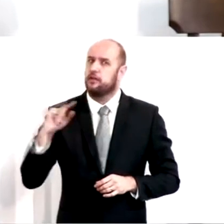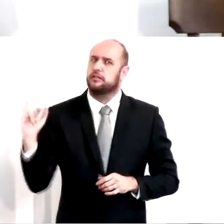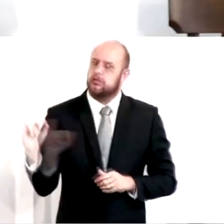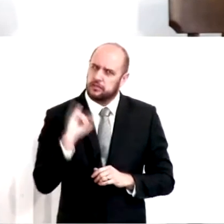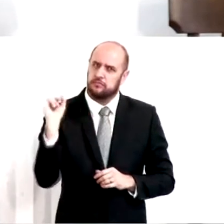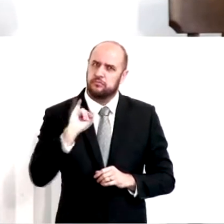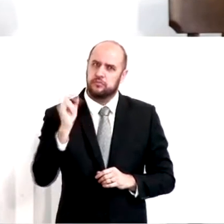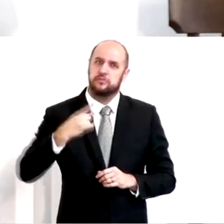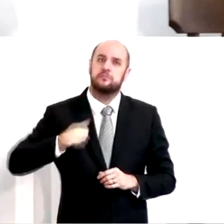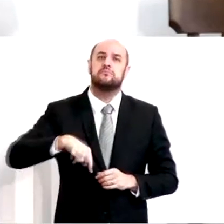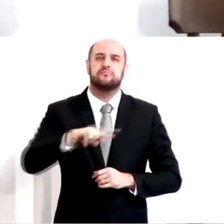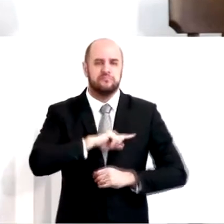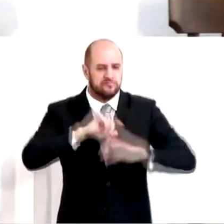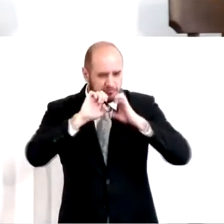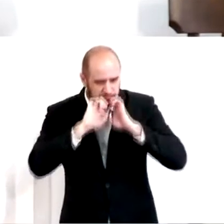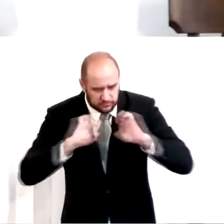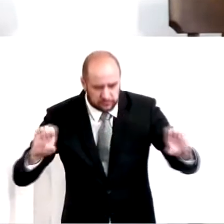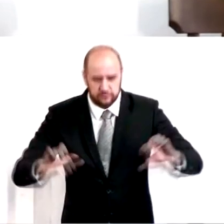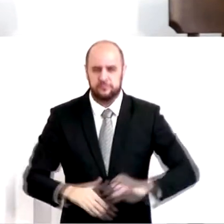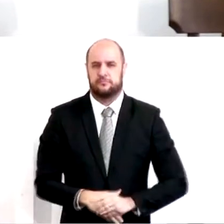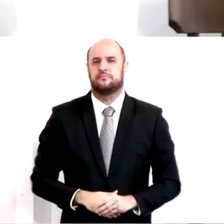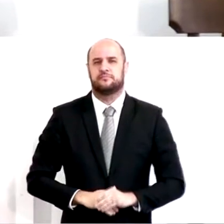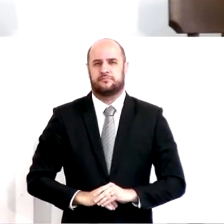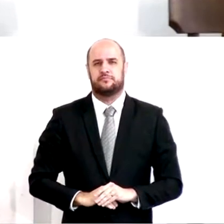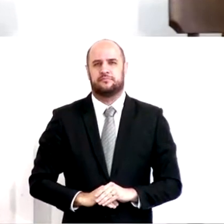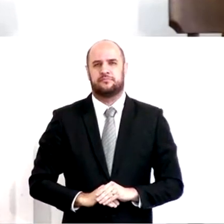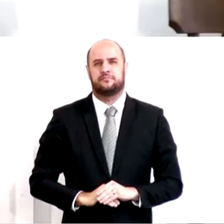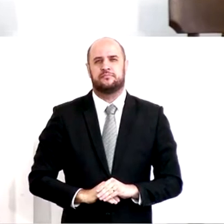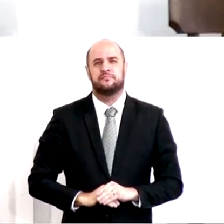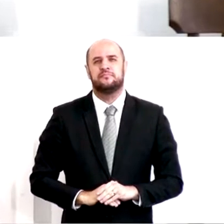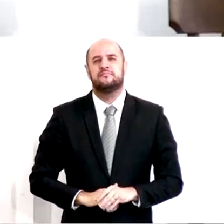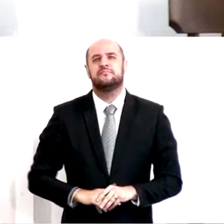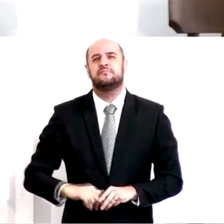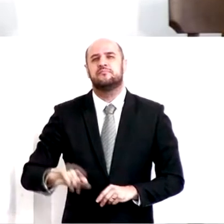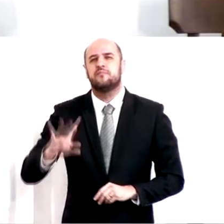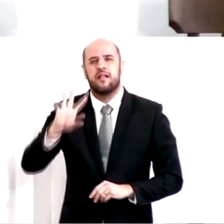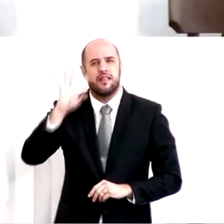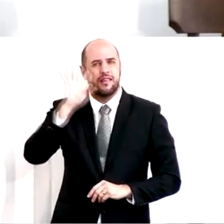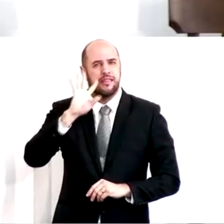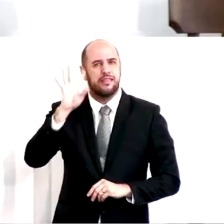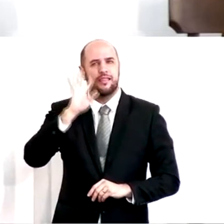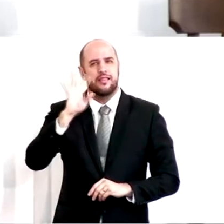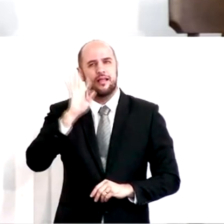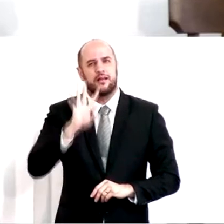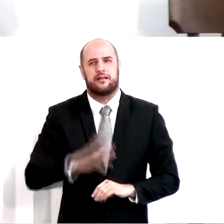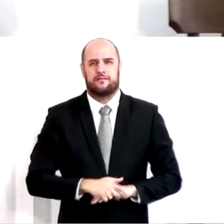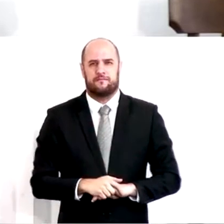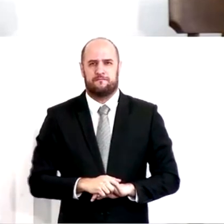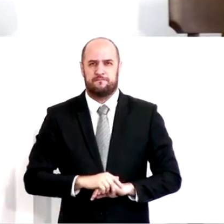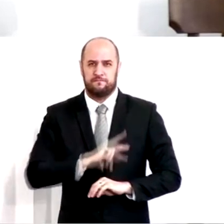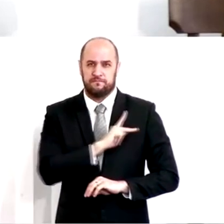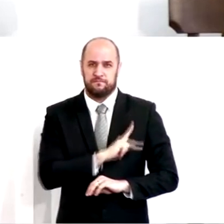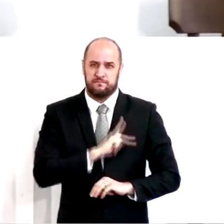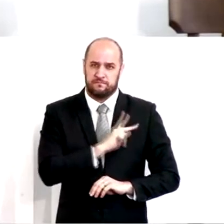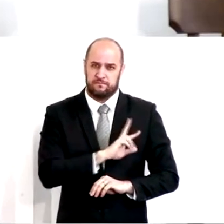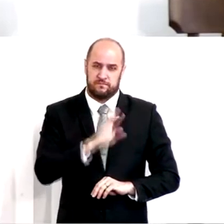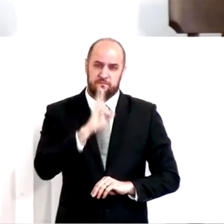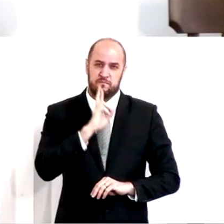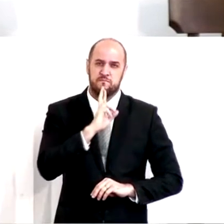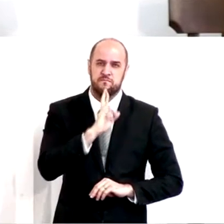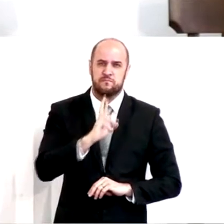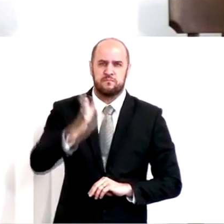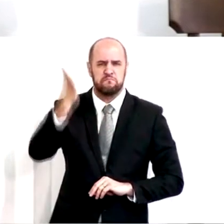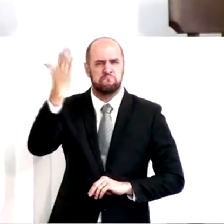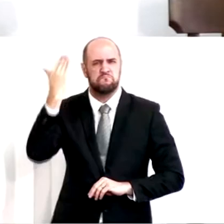fora disso. Nós. E aí vem essa linha tão interessante. Paulo reconheceu que naquela época tinha